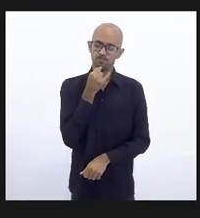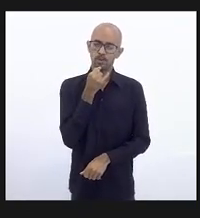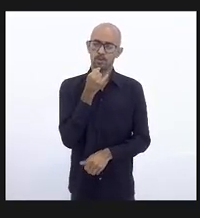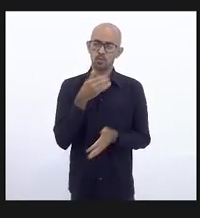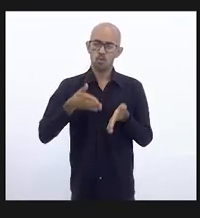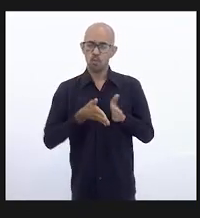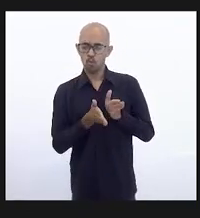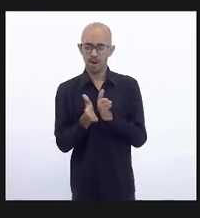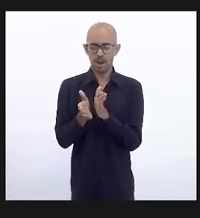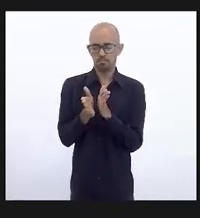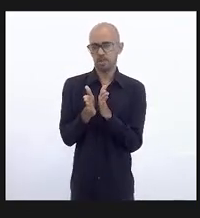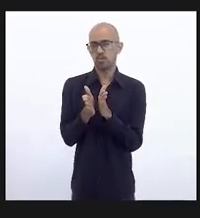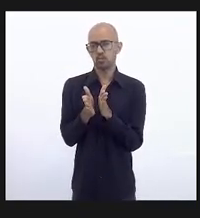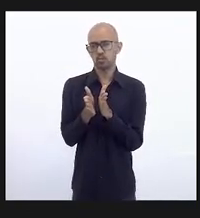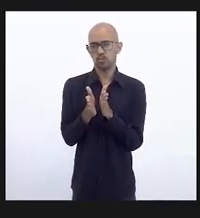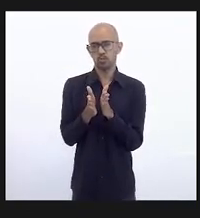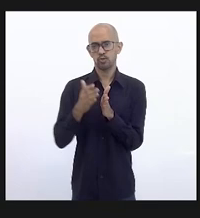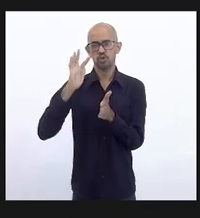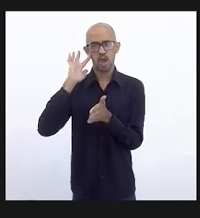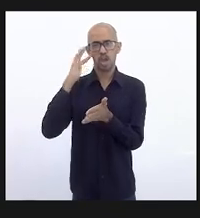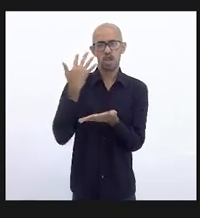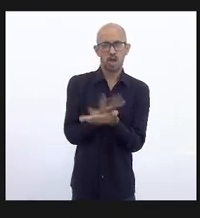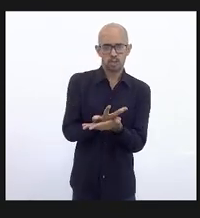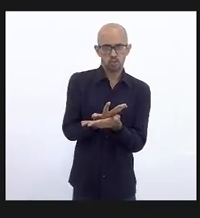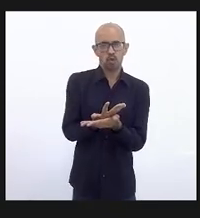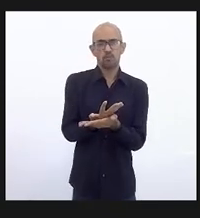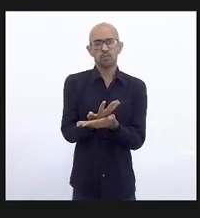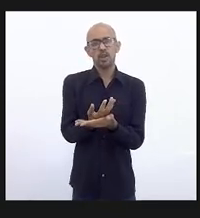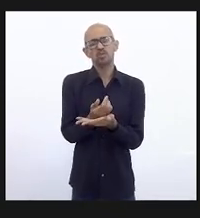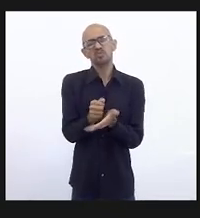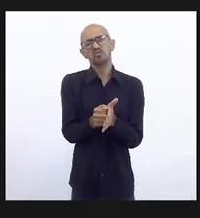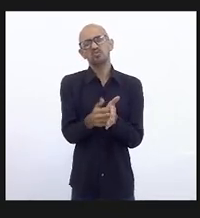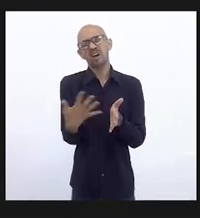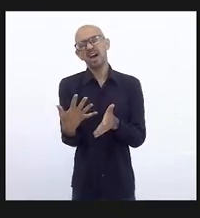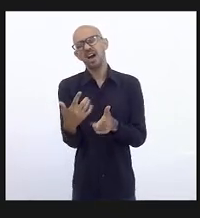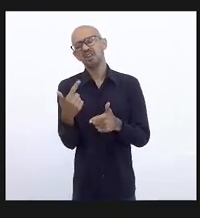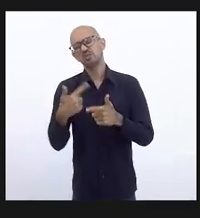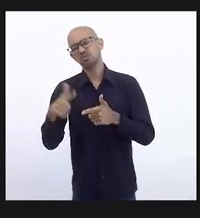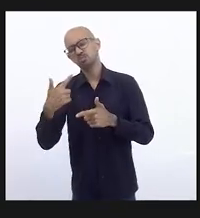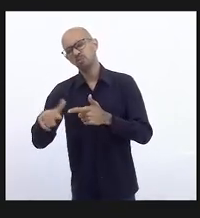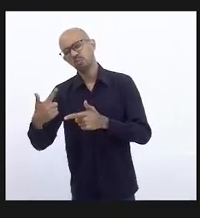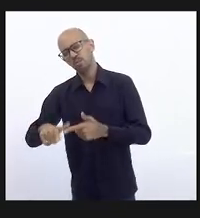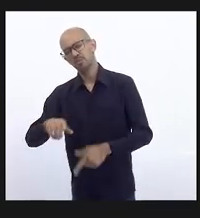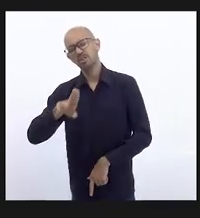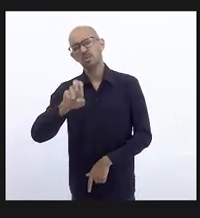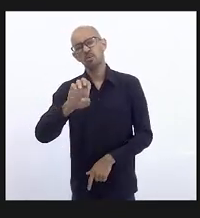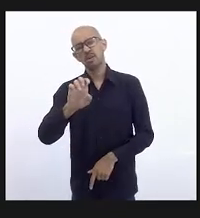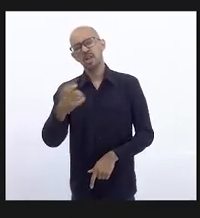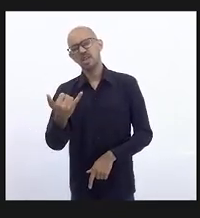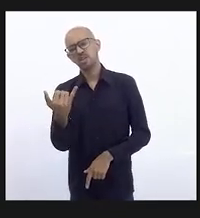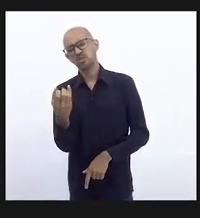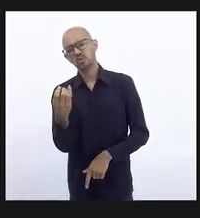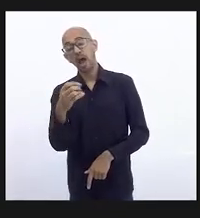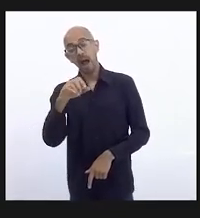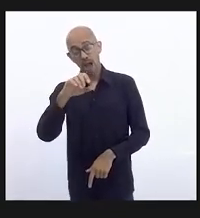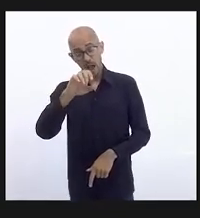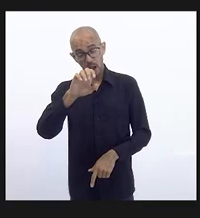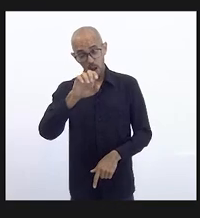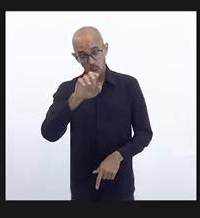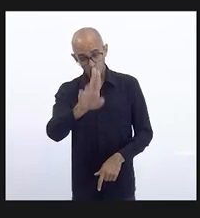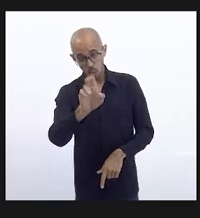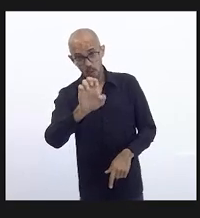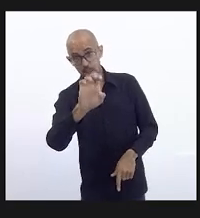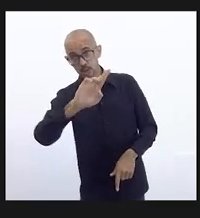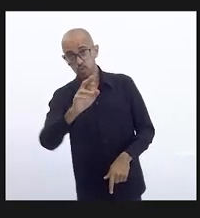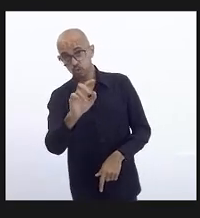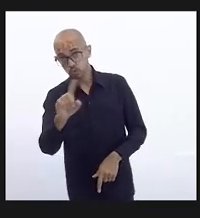caminho de resolver os inúmeros problemas que a UESO enfrenta desde o seu nascedouro através